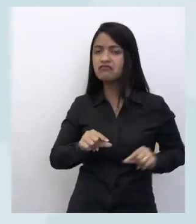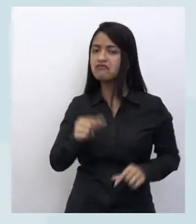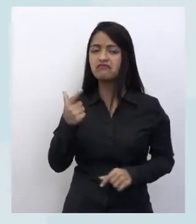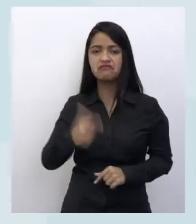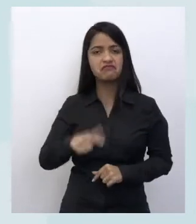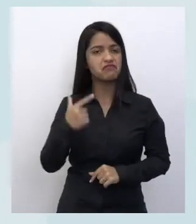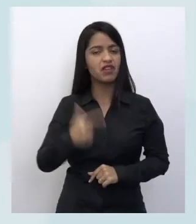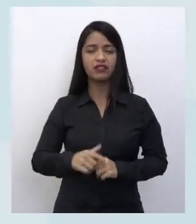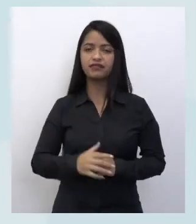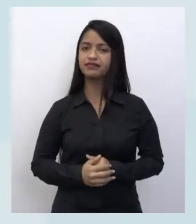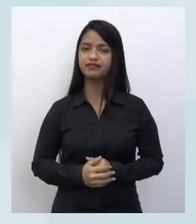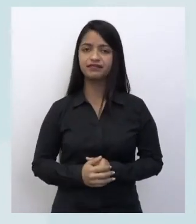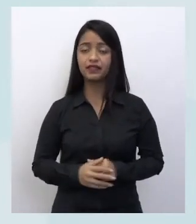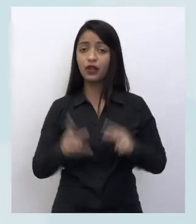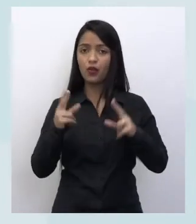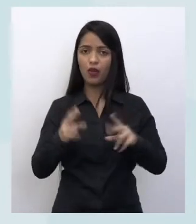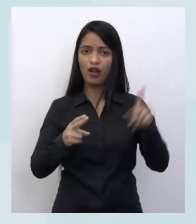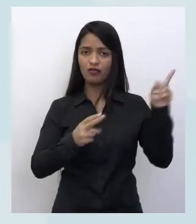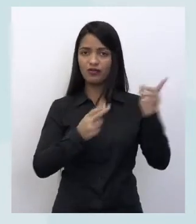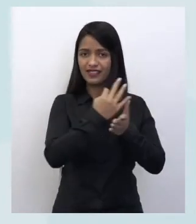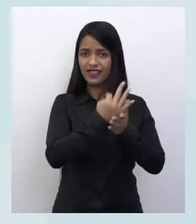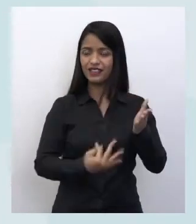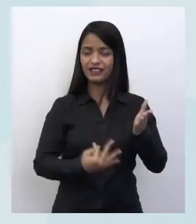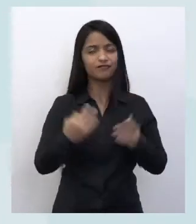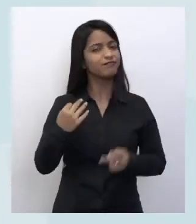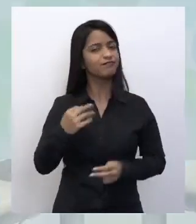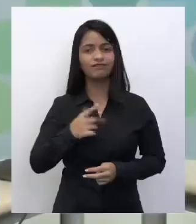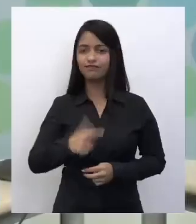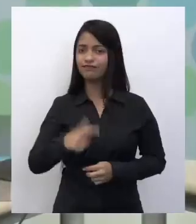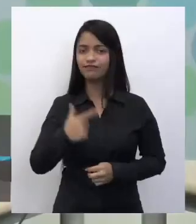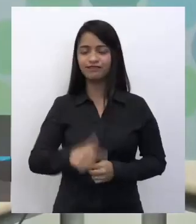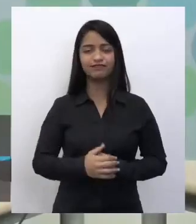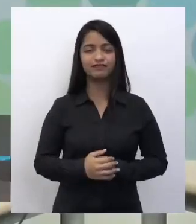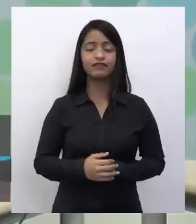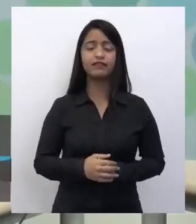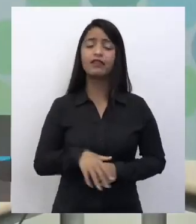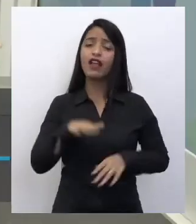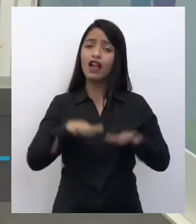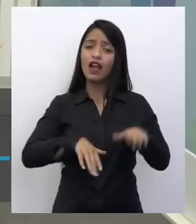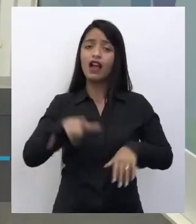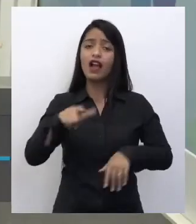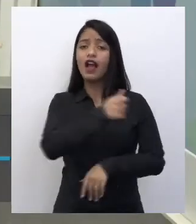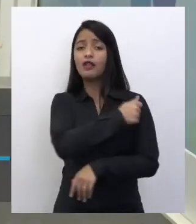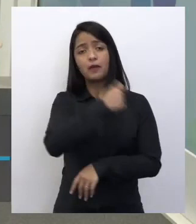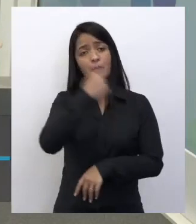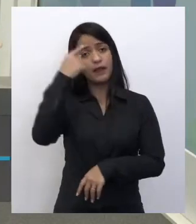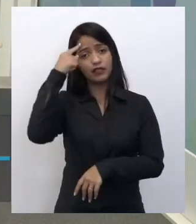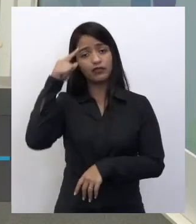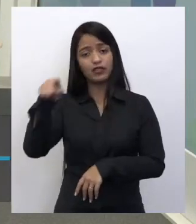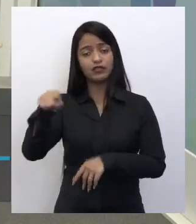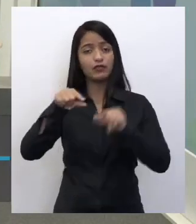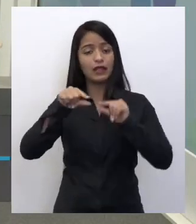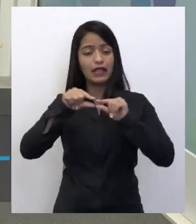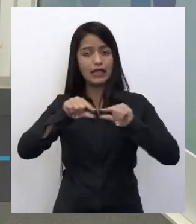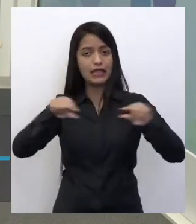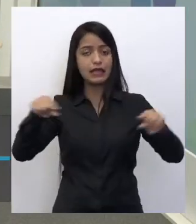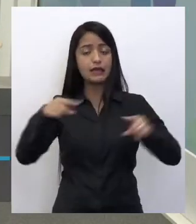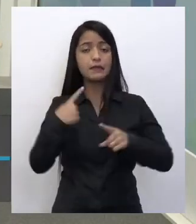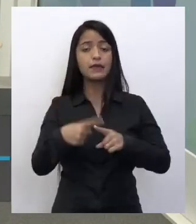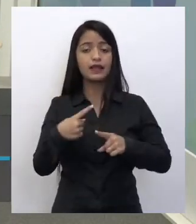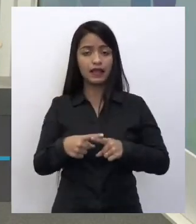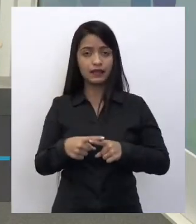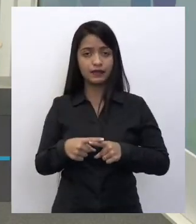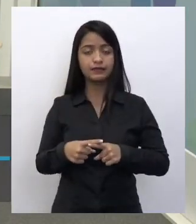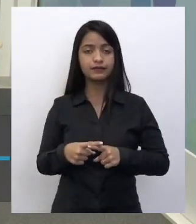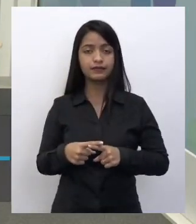não do jeito que está no outro. Isso. Nós vamos ter... Talvez seja isso que o aluno pensou, as linhas. Por quê? Porque nesse a gente... puxa